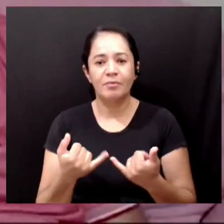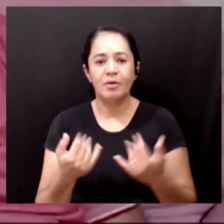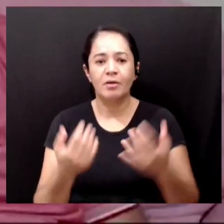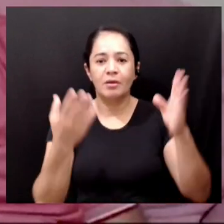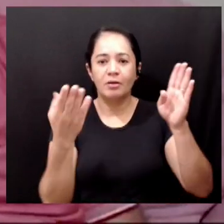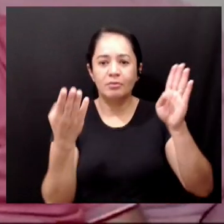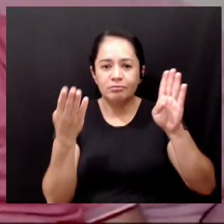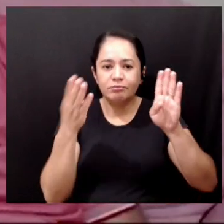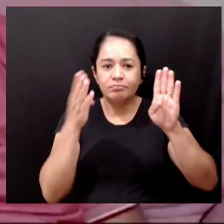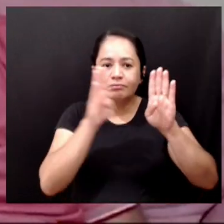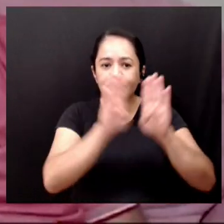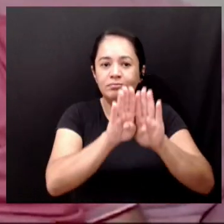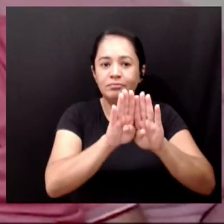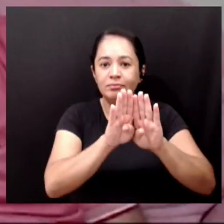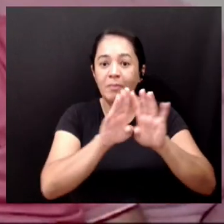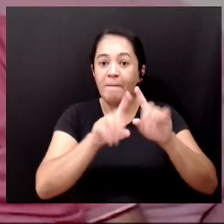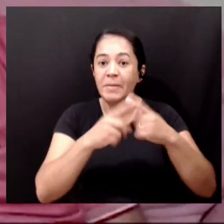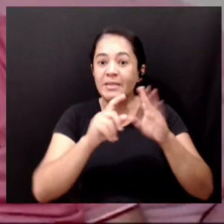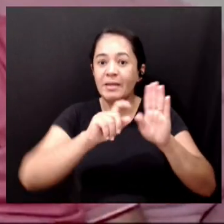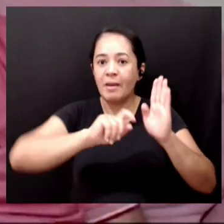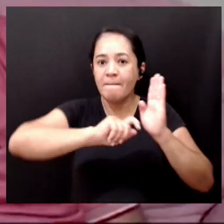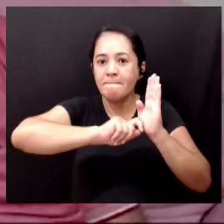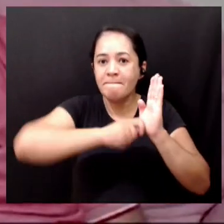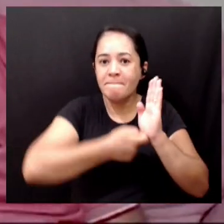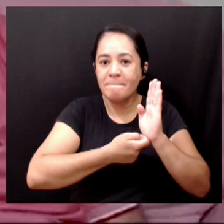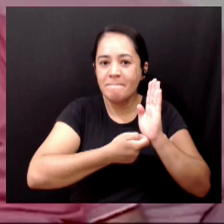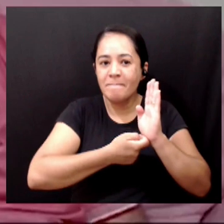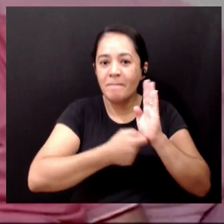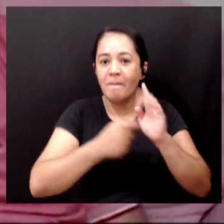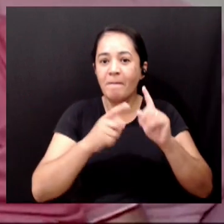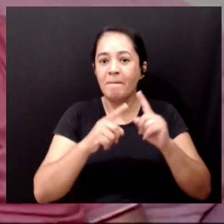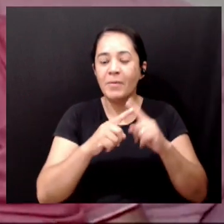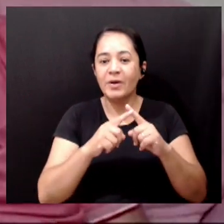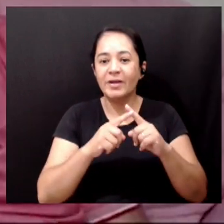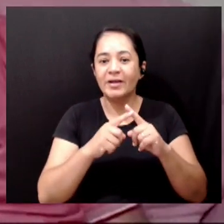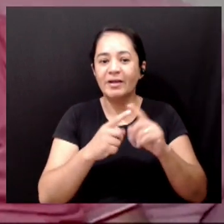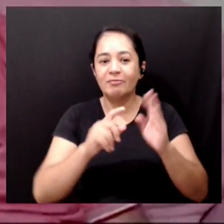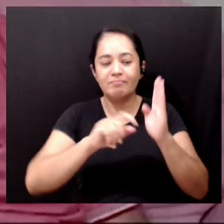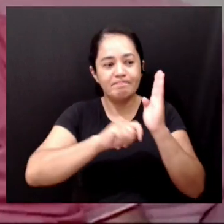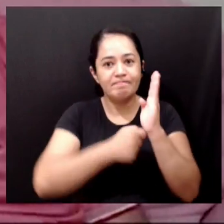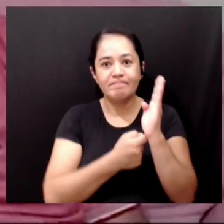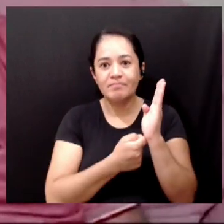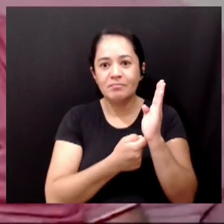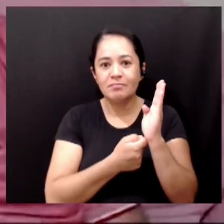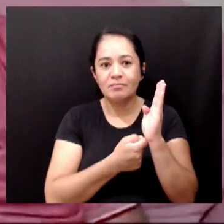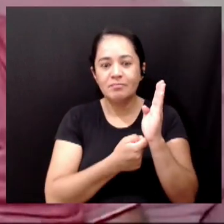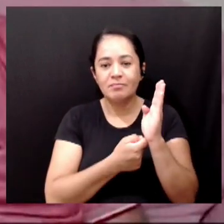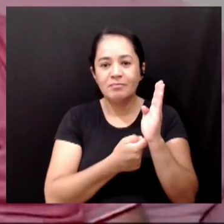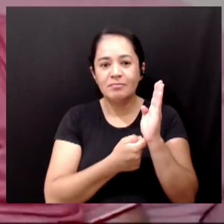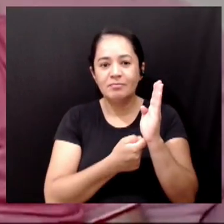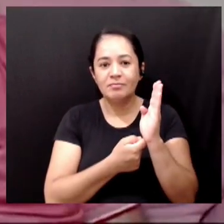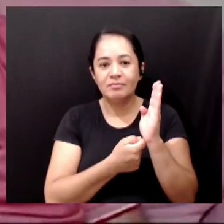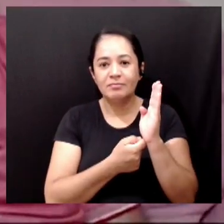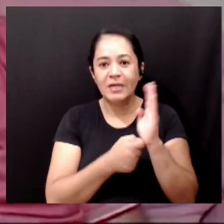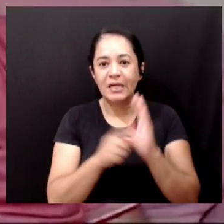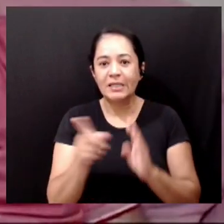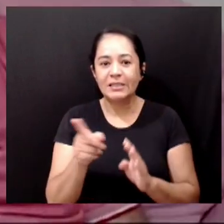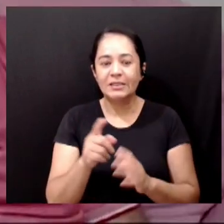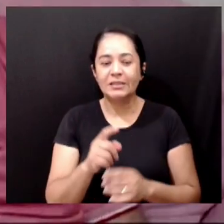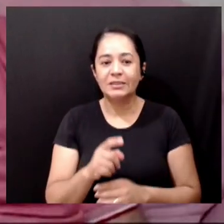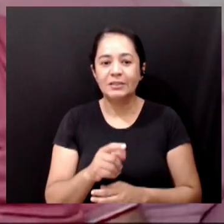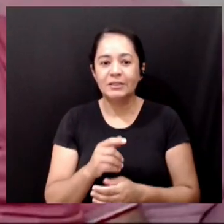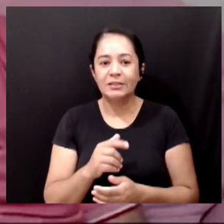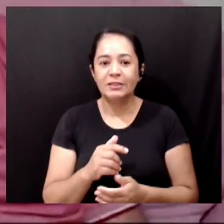ele trancou, porque a chave estava do lado de dentro. Ele trancou. E ele, no começo, Guilherme,